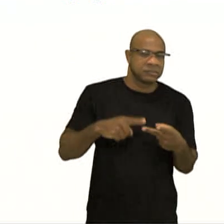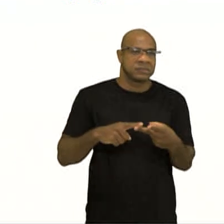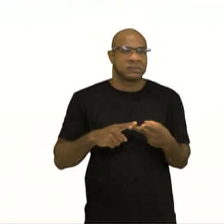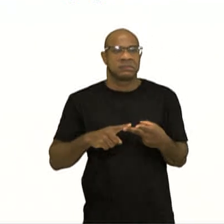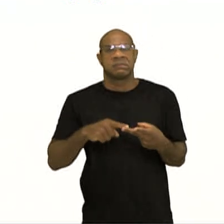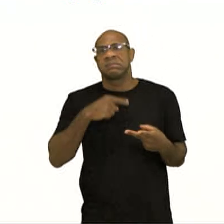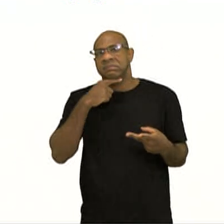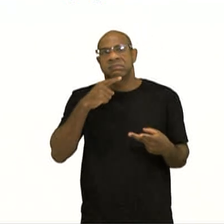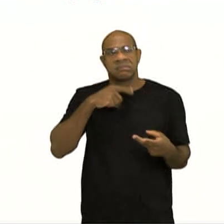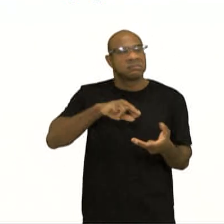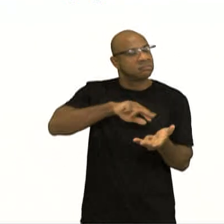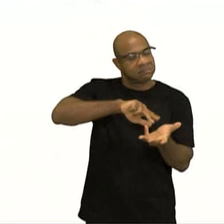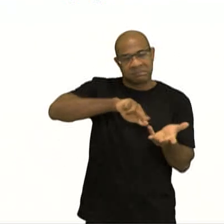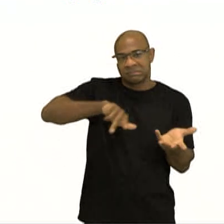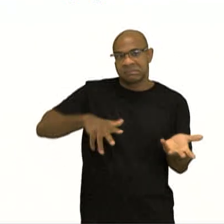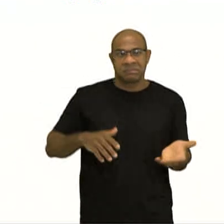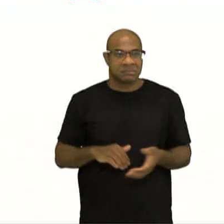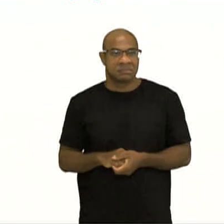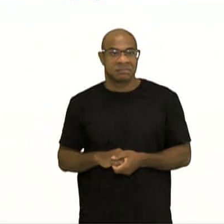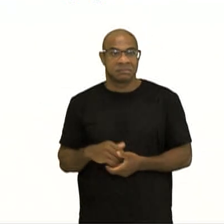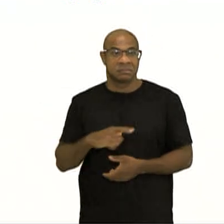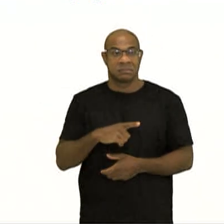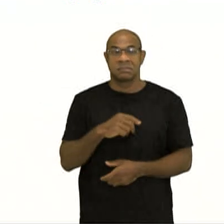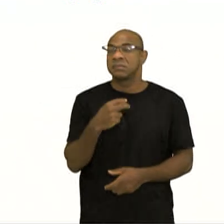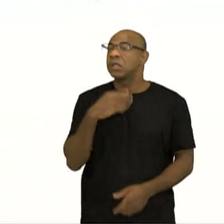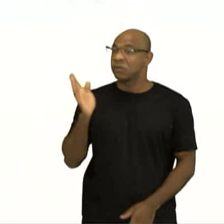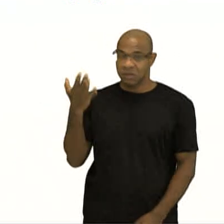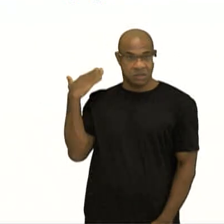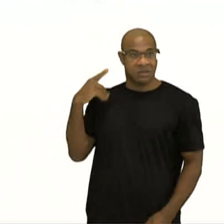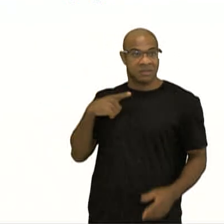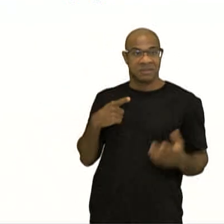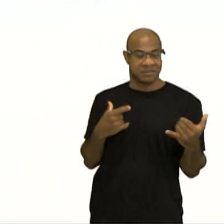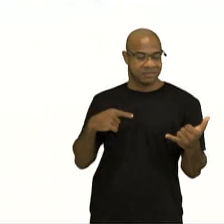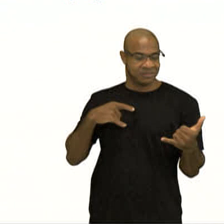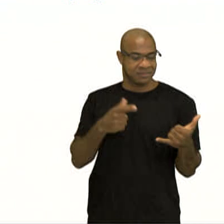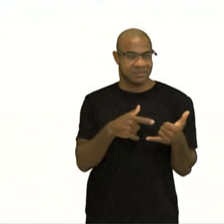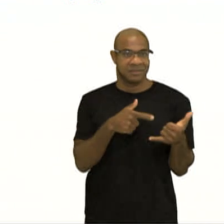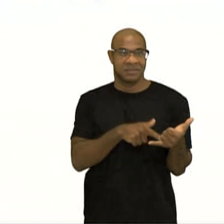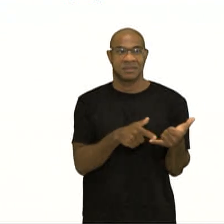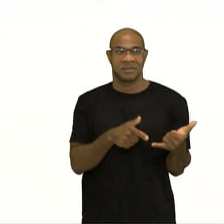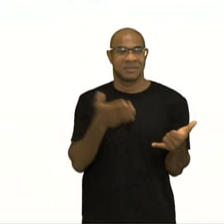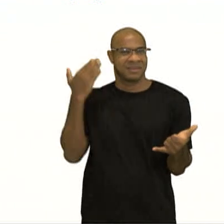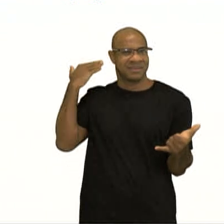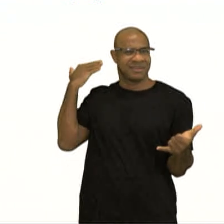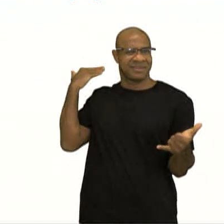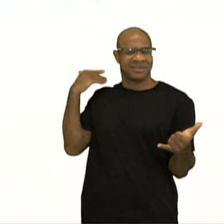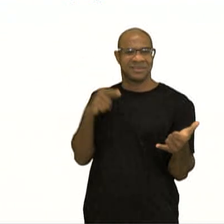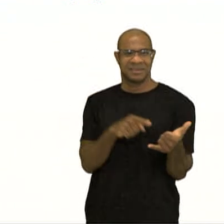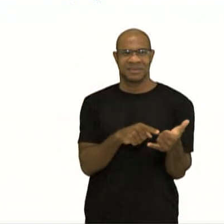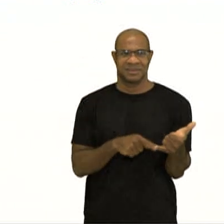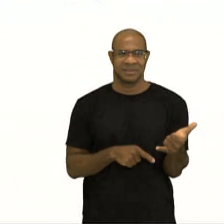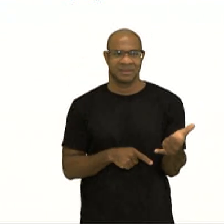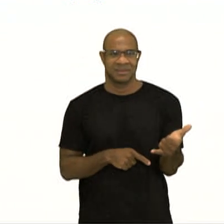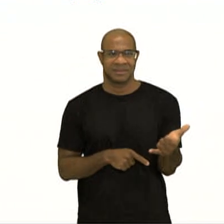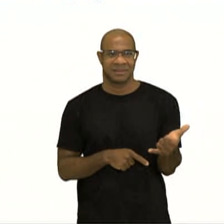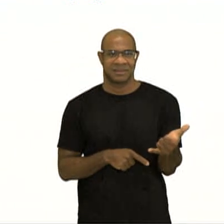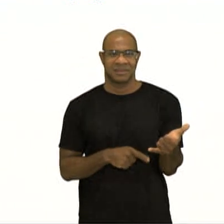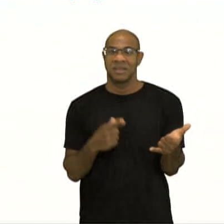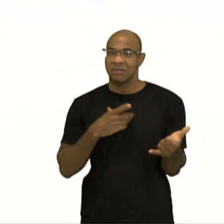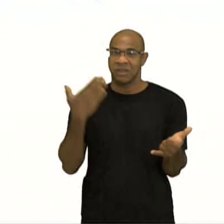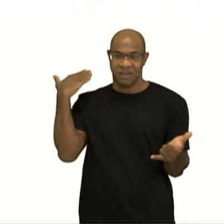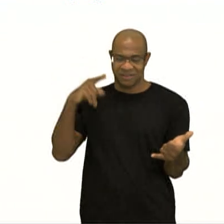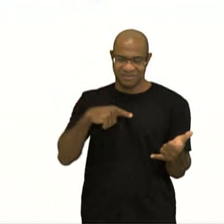tenho 34 anos e eu já tive um celular parecido com esse. Acho que ele era menor, na verdade. Tinha esse flapzinho